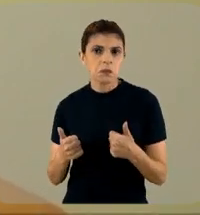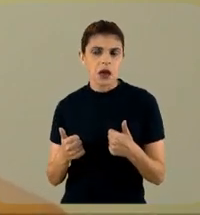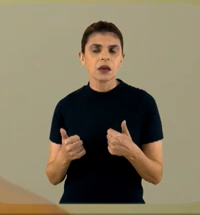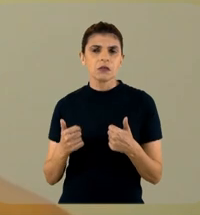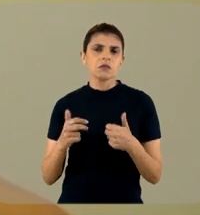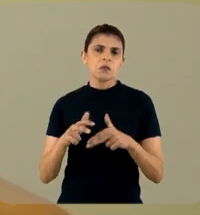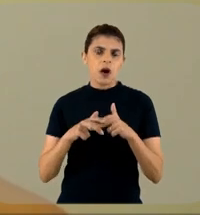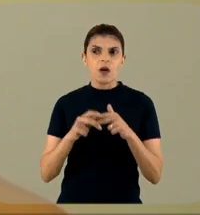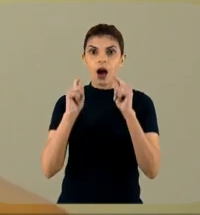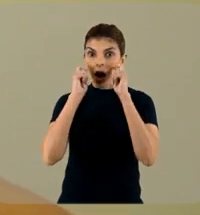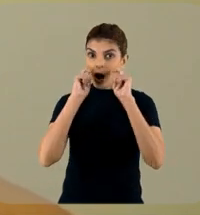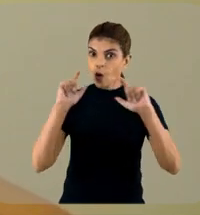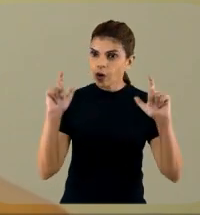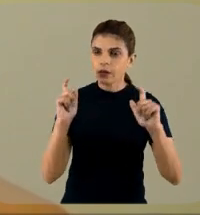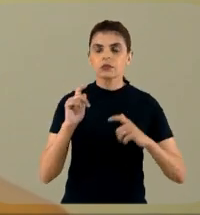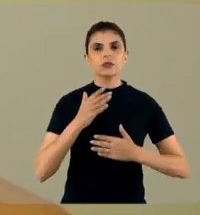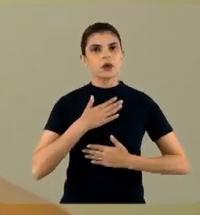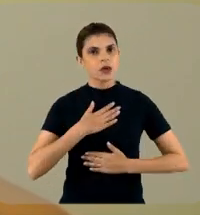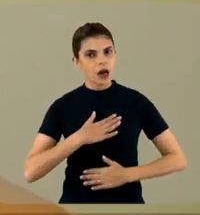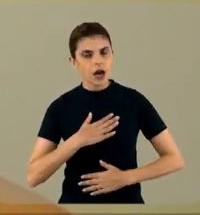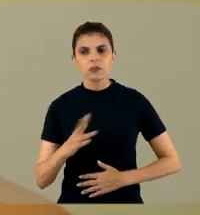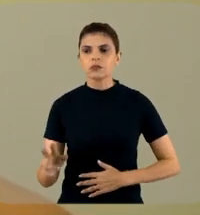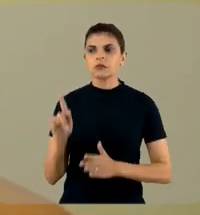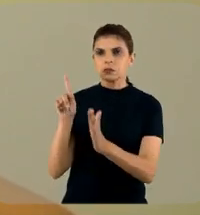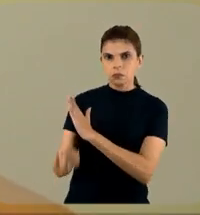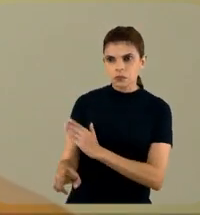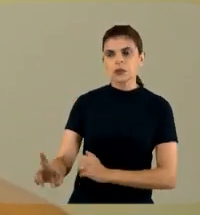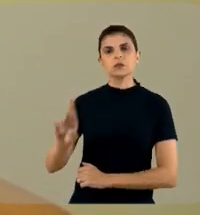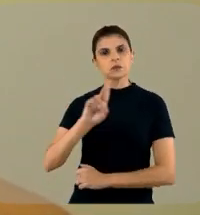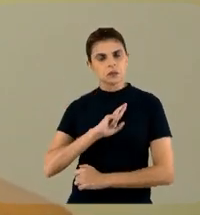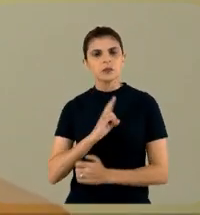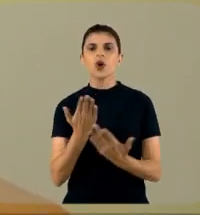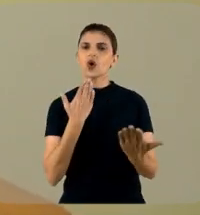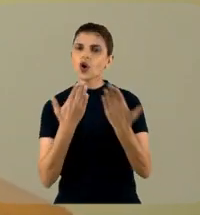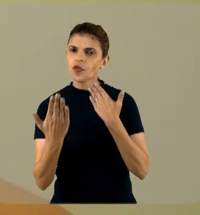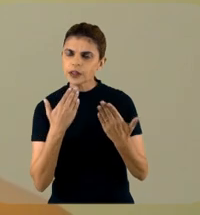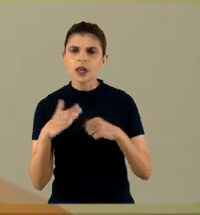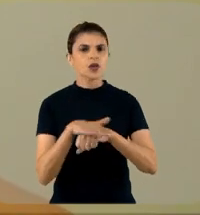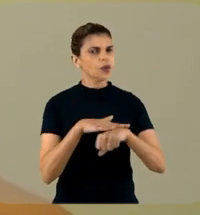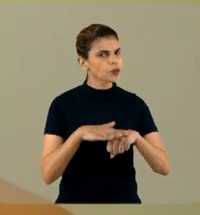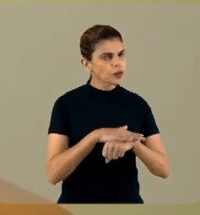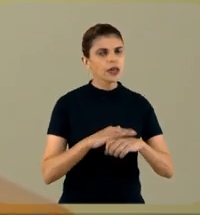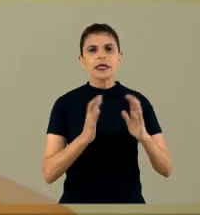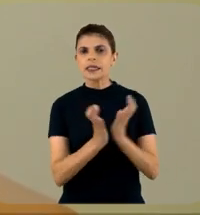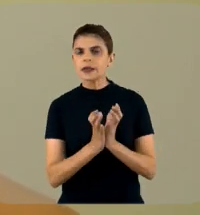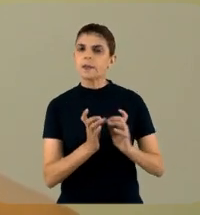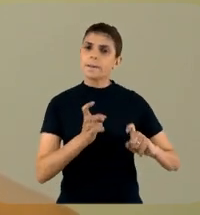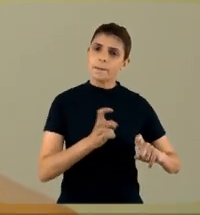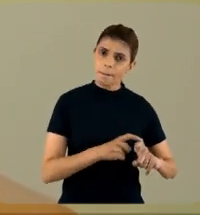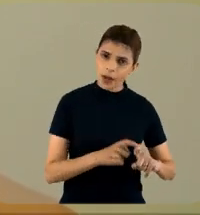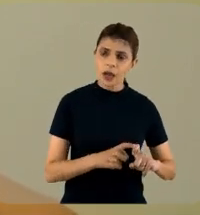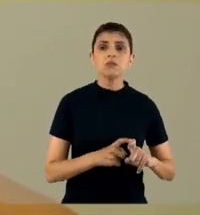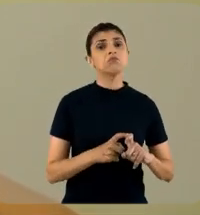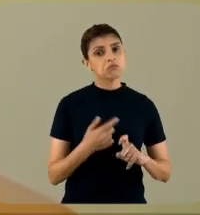B esses pacientes eh estão acordados calmos respondendo a estímulos conversando interagindo com a equipe médica então isso